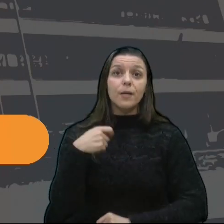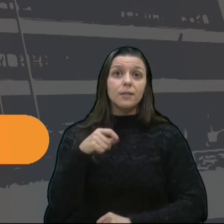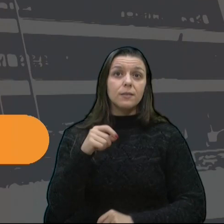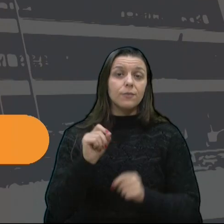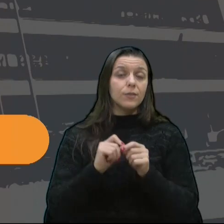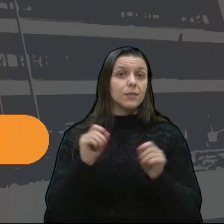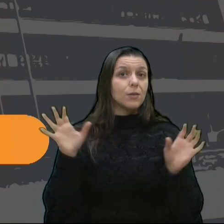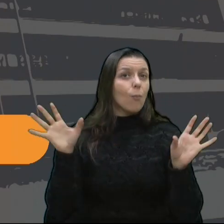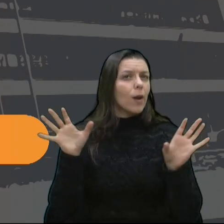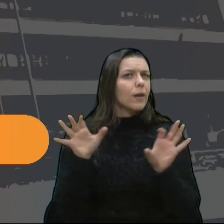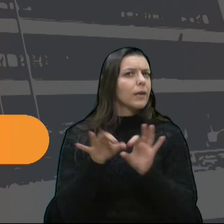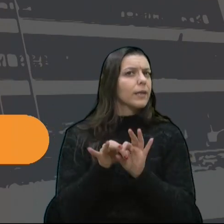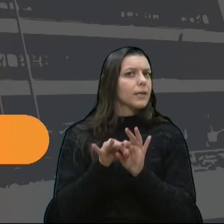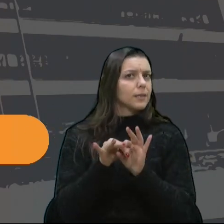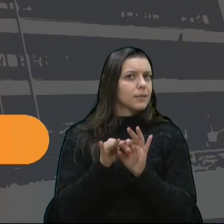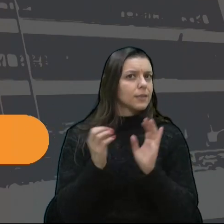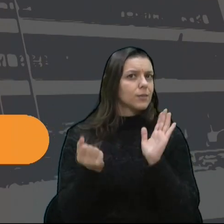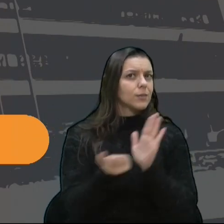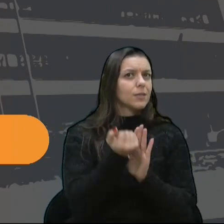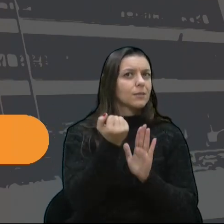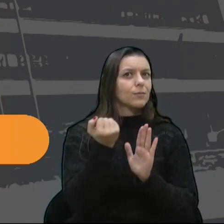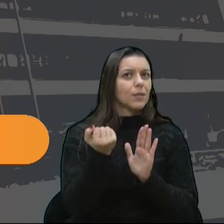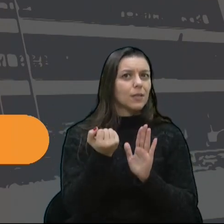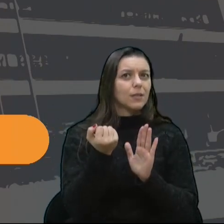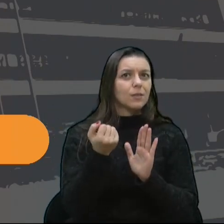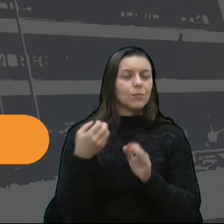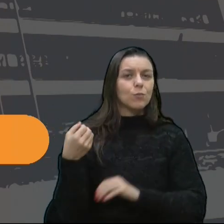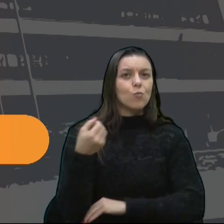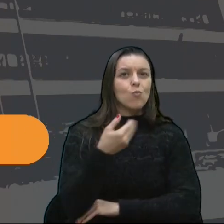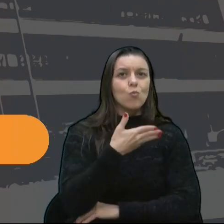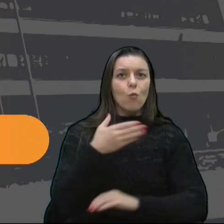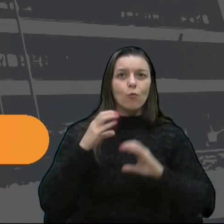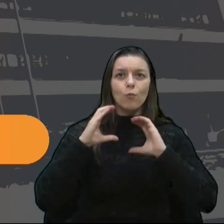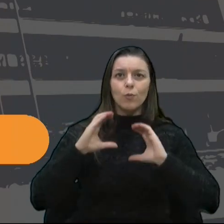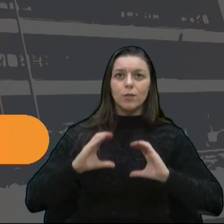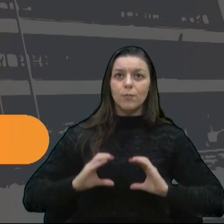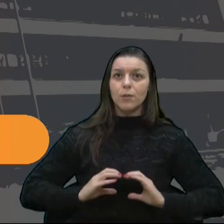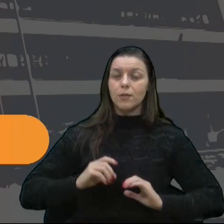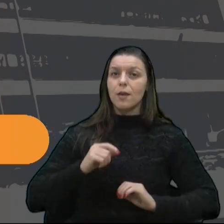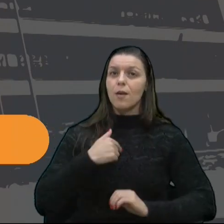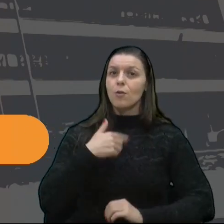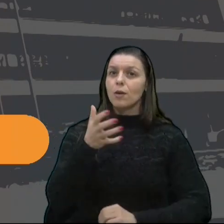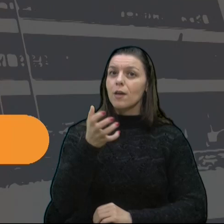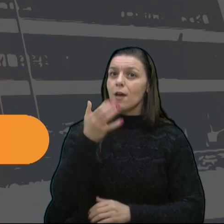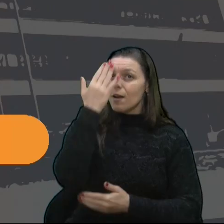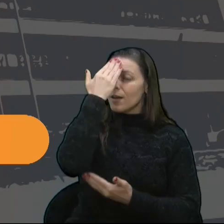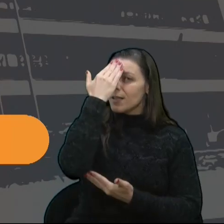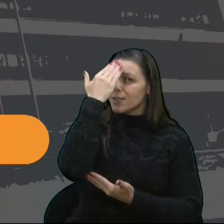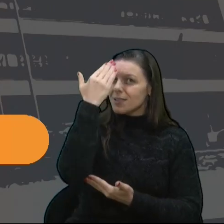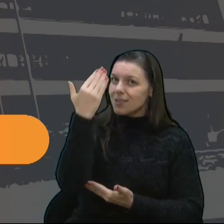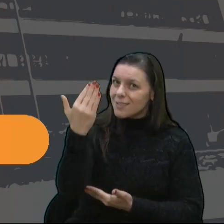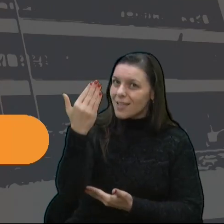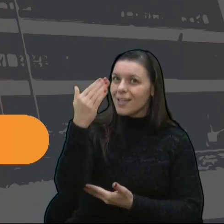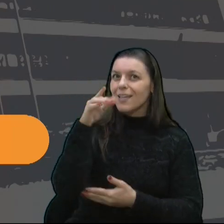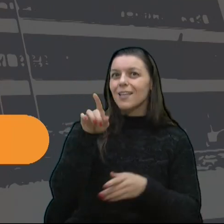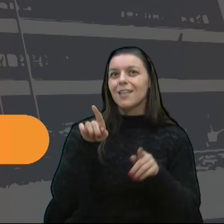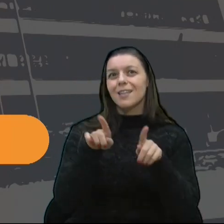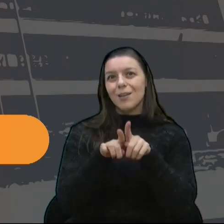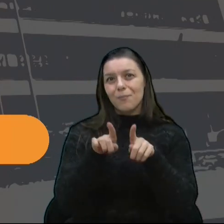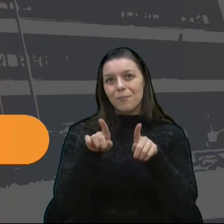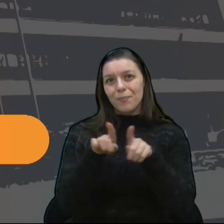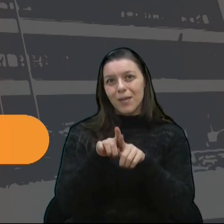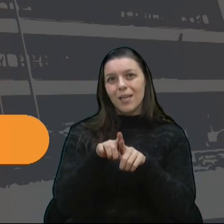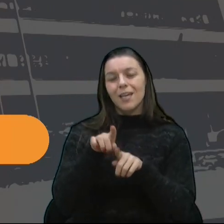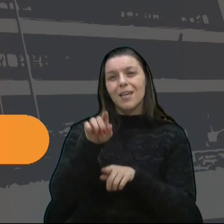esse novo pensamento que as pessoas estão tendo, esse novo comportamento. Então eu quero agradecer aí a presença, agradecer ao Alexandre,